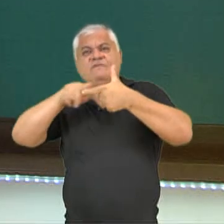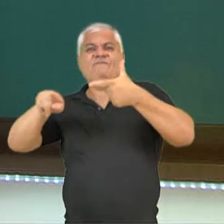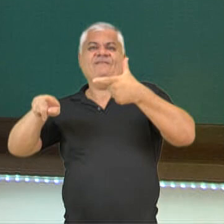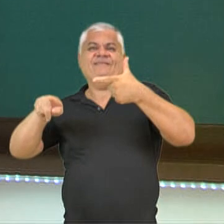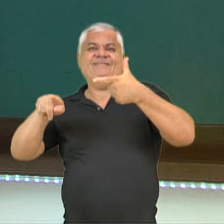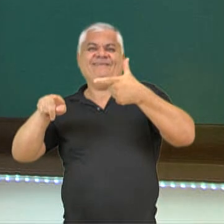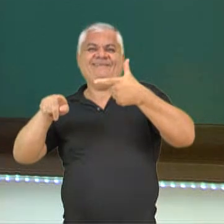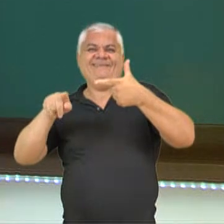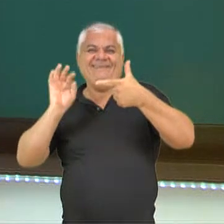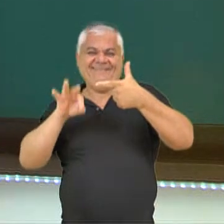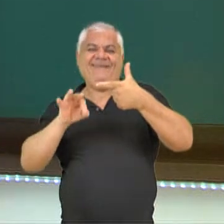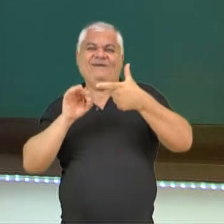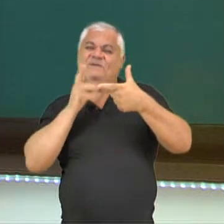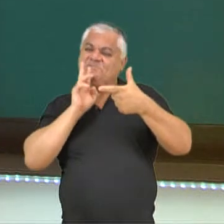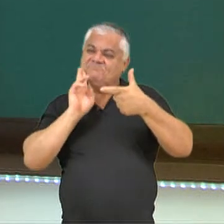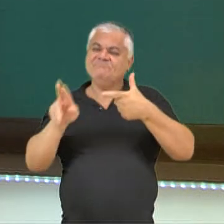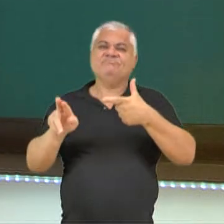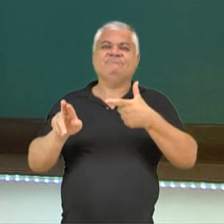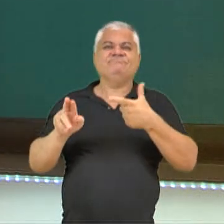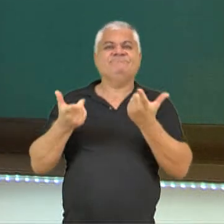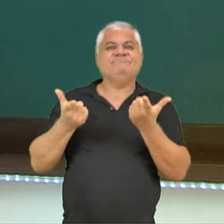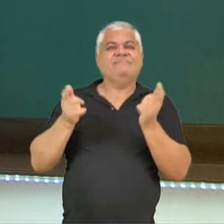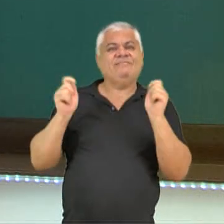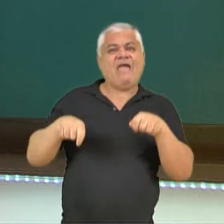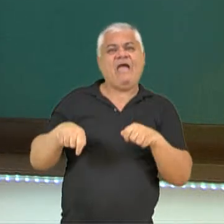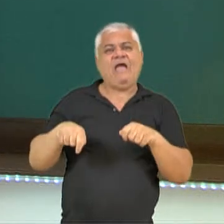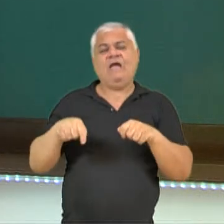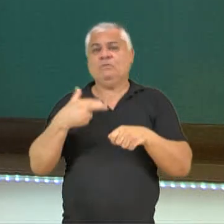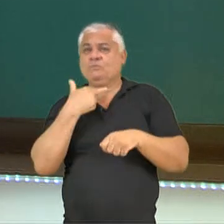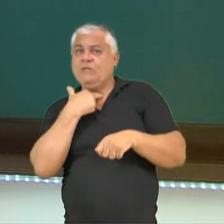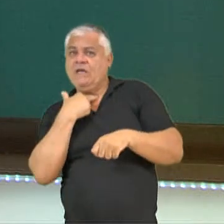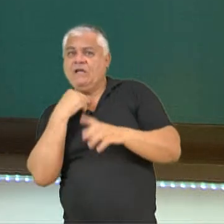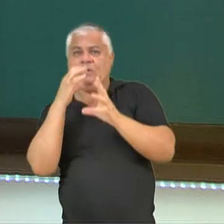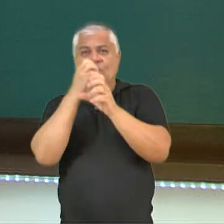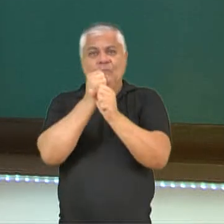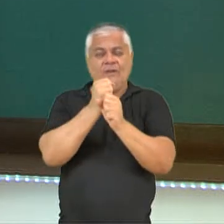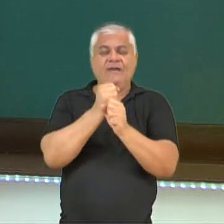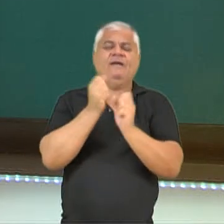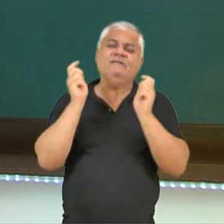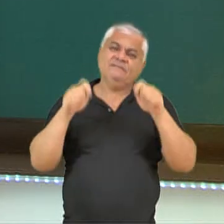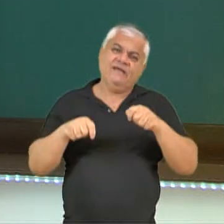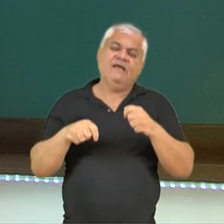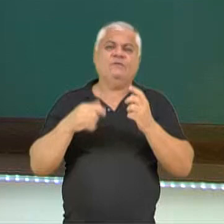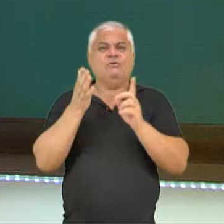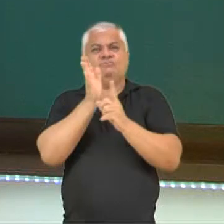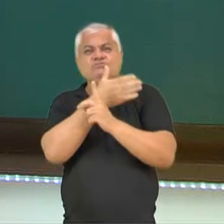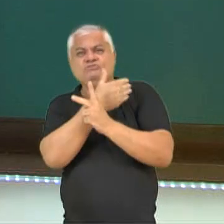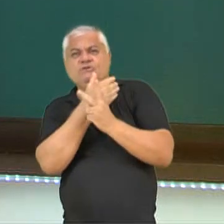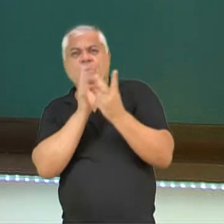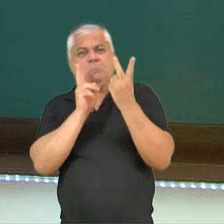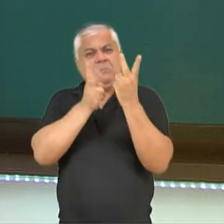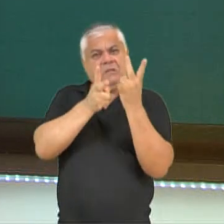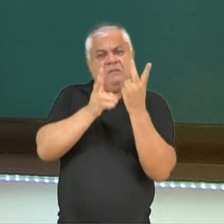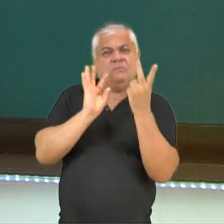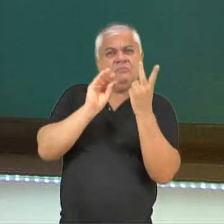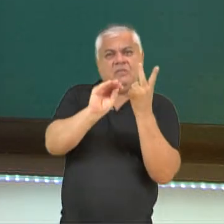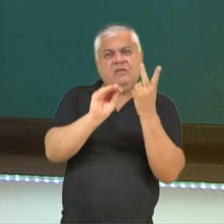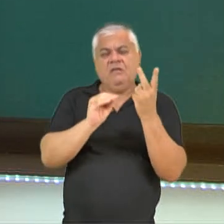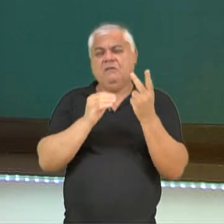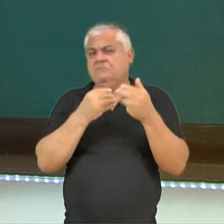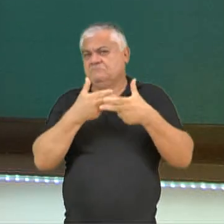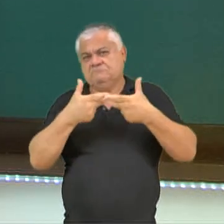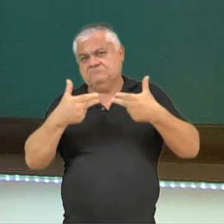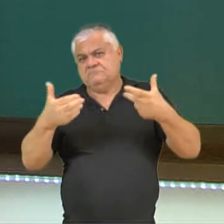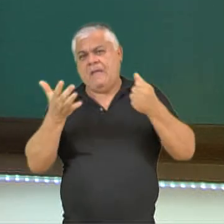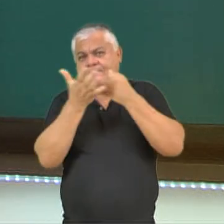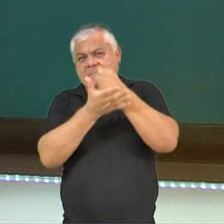dentro, ok? E daí você vai ver o que dá para tirar, se dá para calcular a raiz, se dá para tirar só alguns, outros vão ficar lá dentro, outras